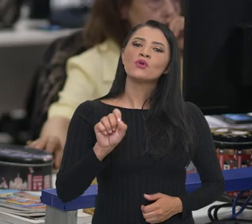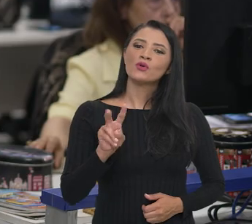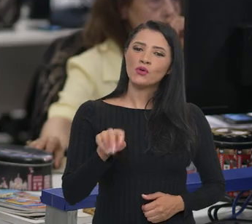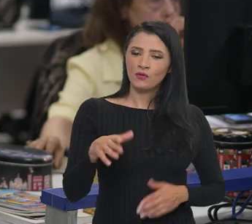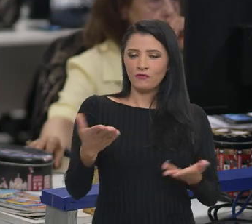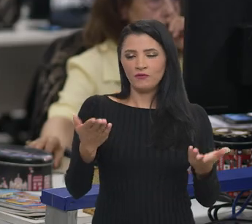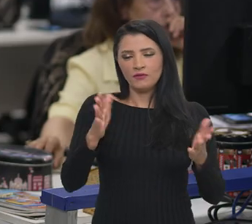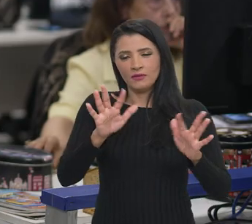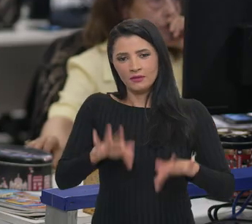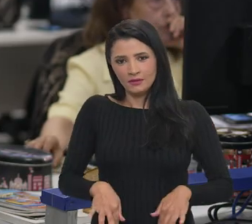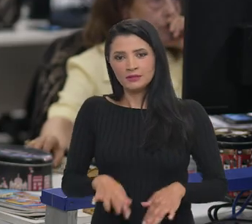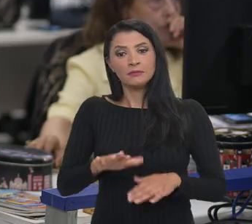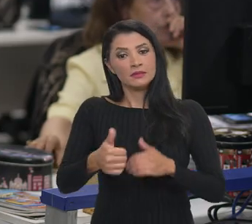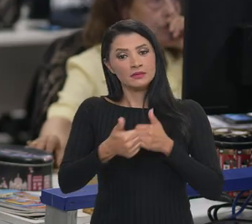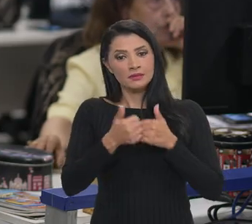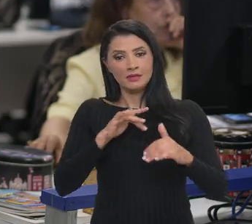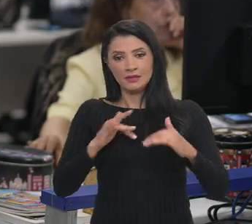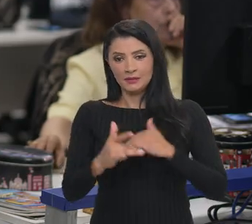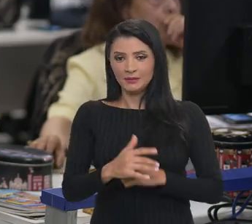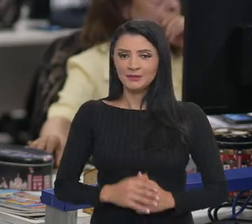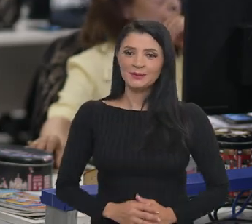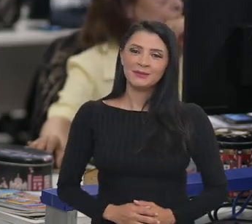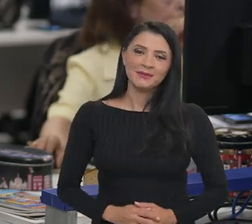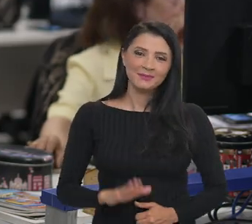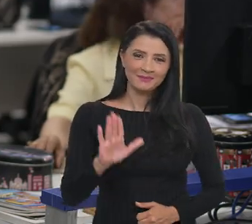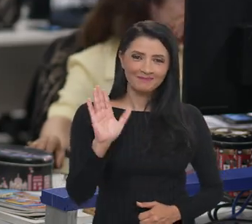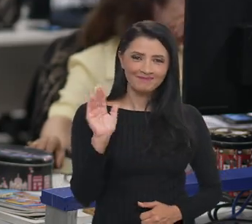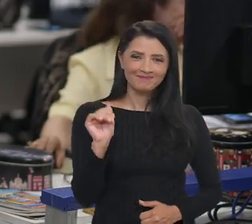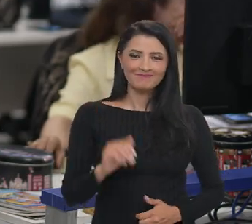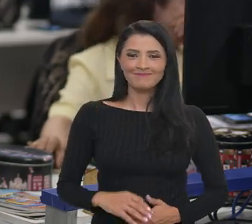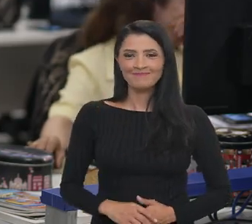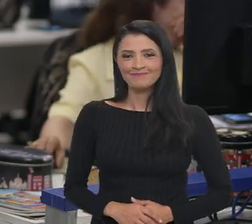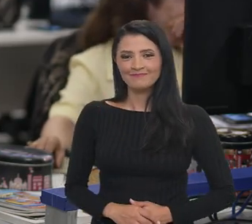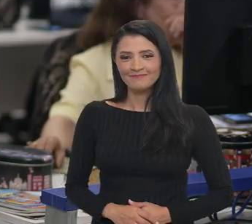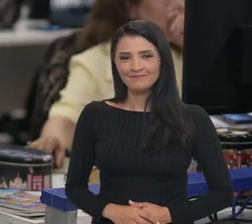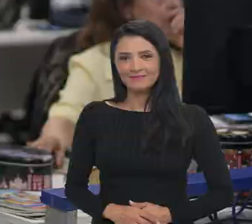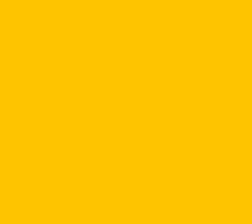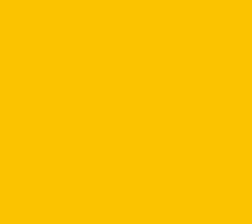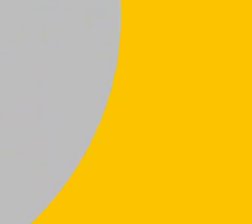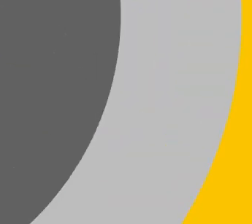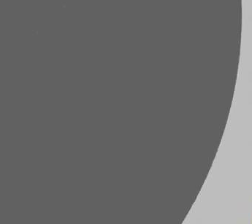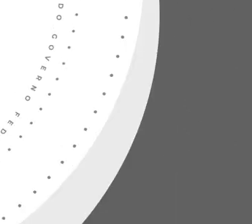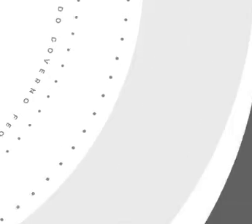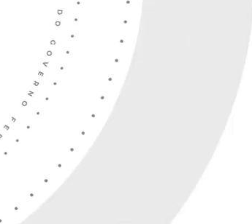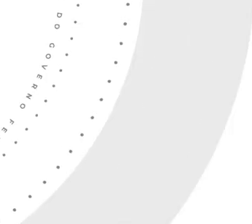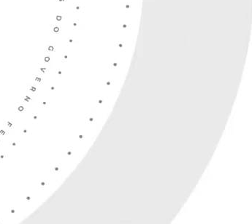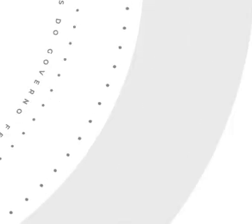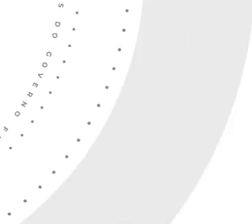E o Ponto Gov de hoje fica por aqui. Sigam com a gente nas nossas redes sociais.